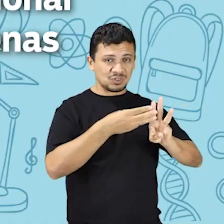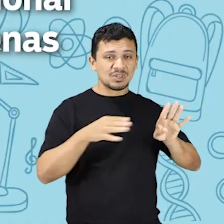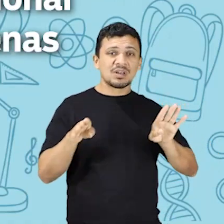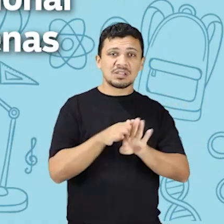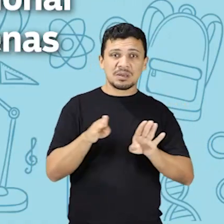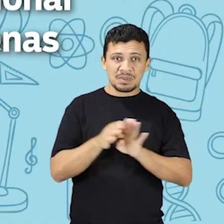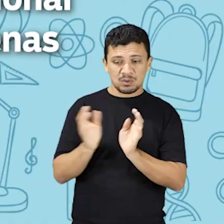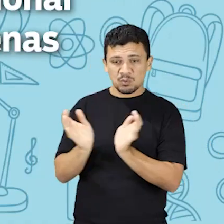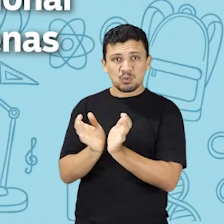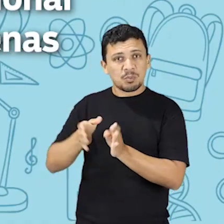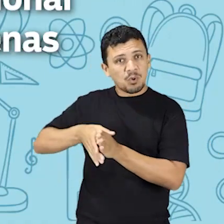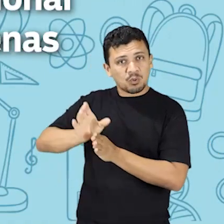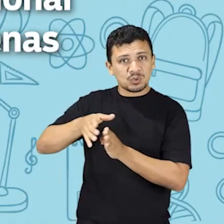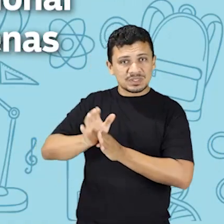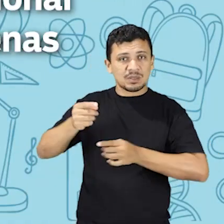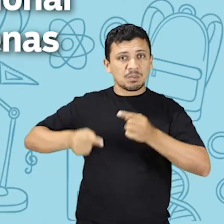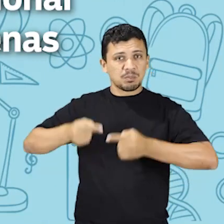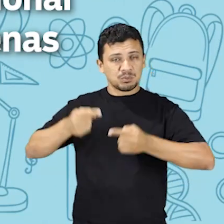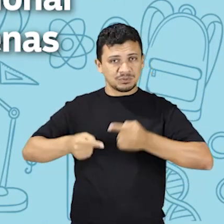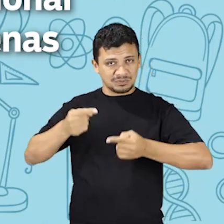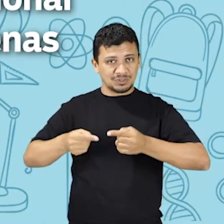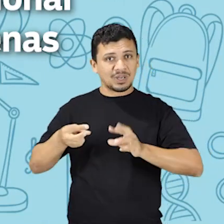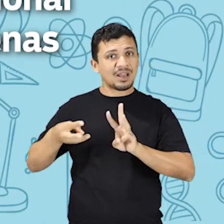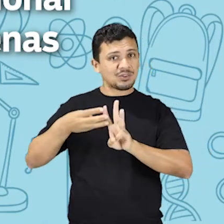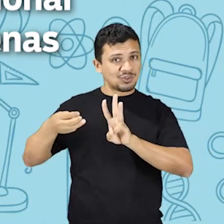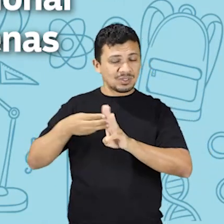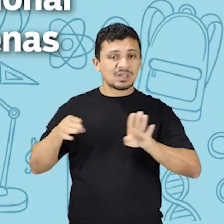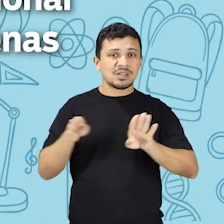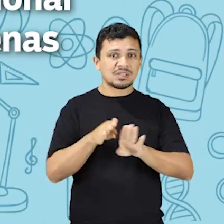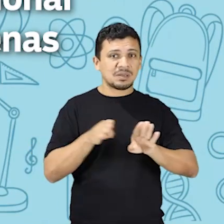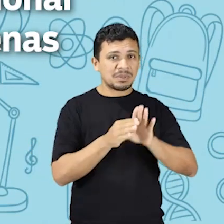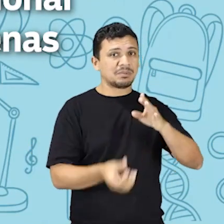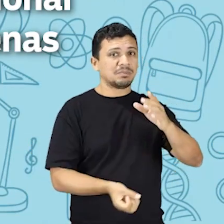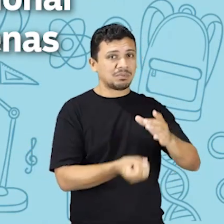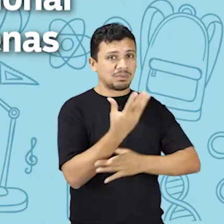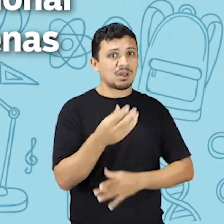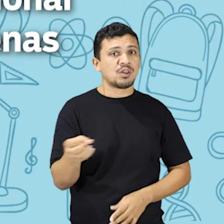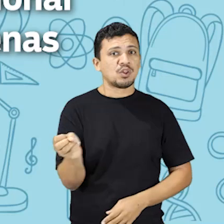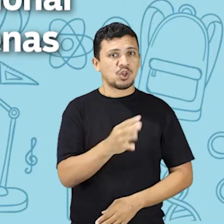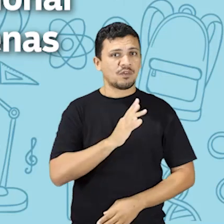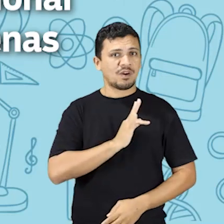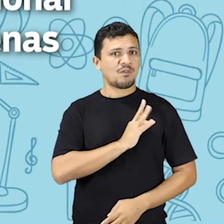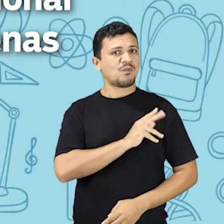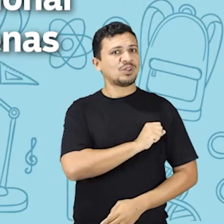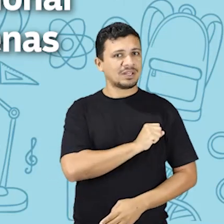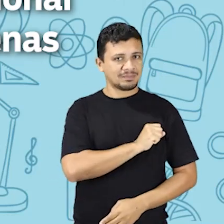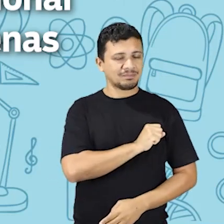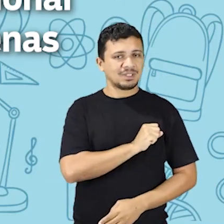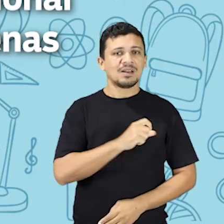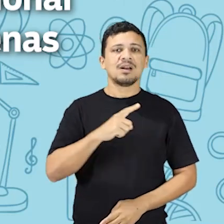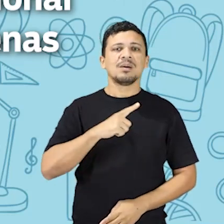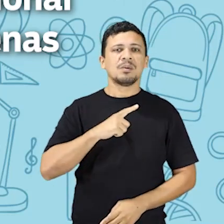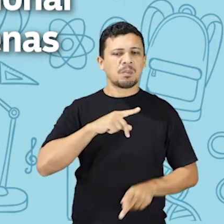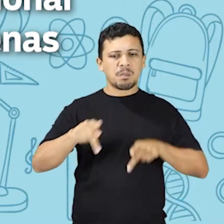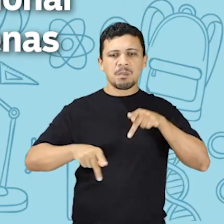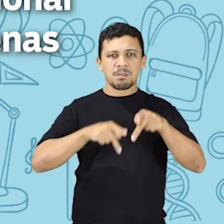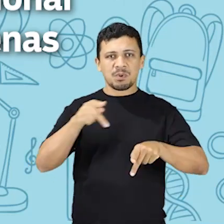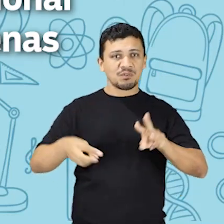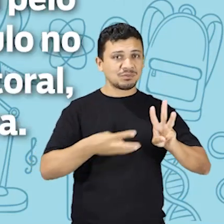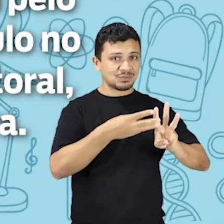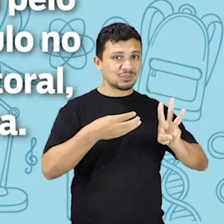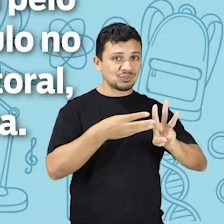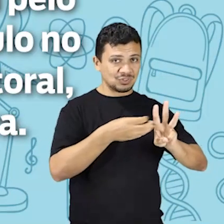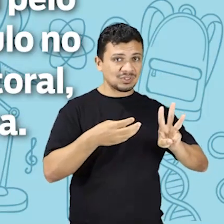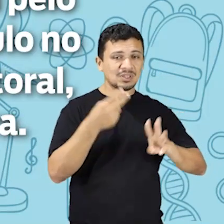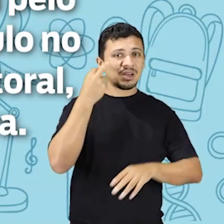Conselho Nacional de Política Indigenista e restaurou a nova FUNAI, rebatizada de Fundação Nacional dos Povos Indígenas